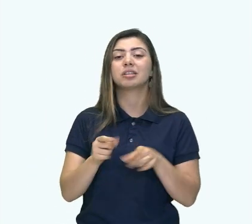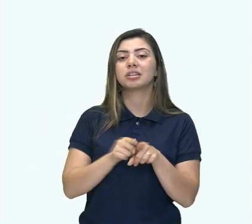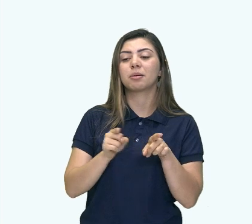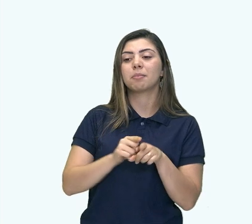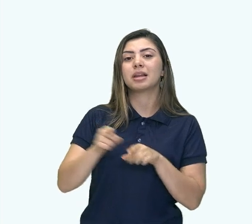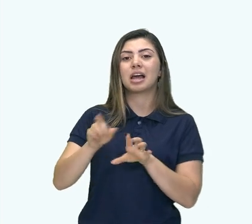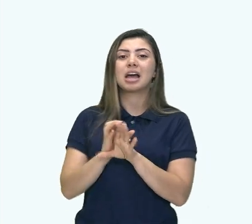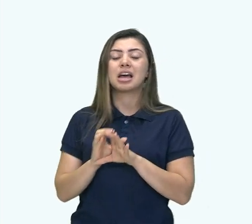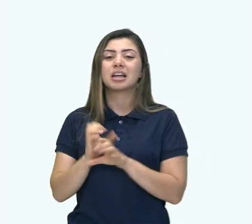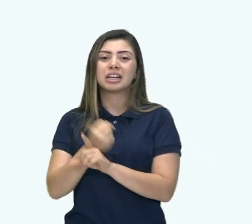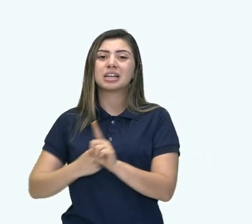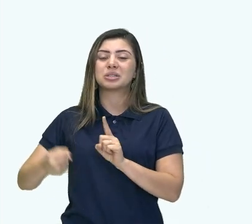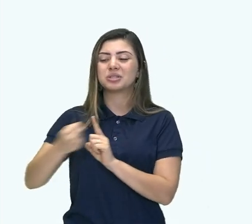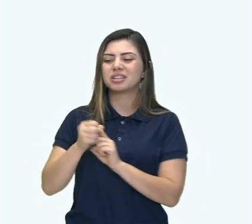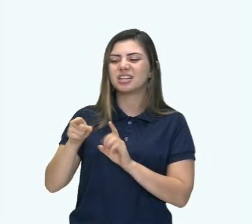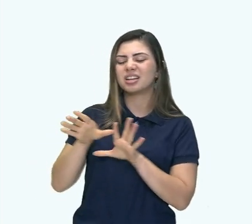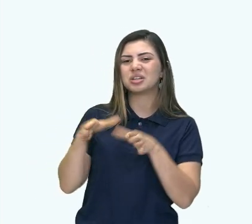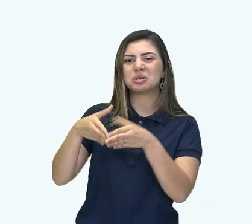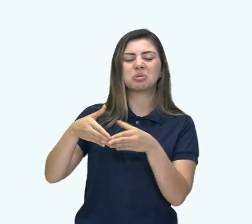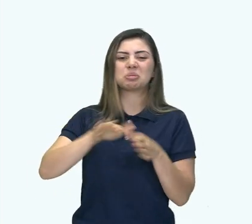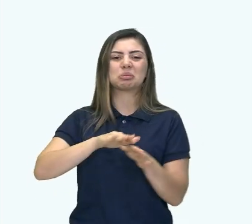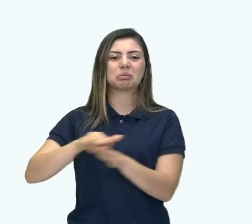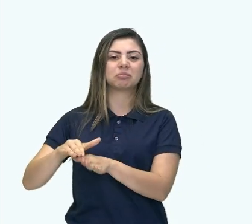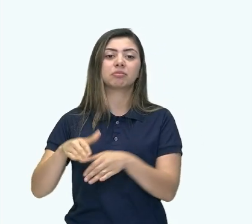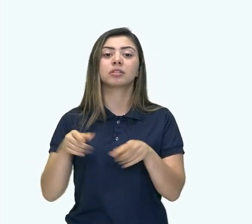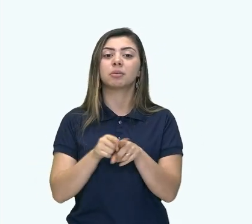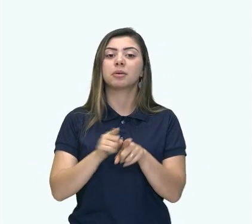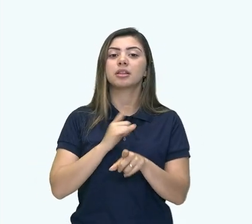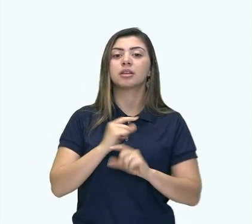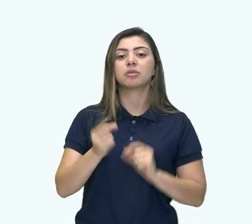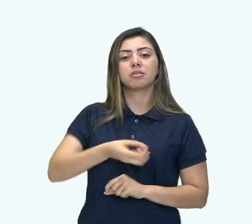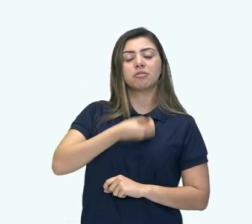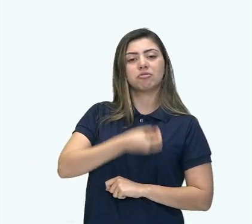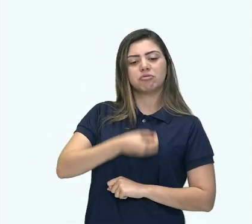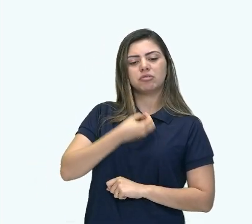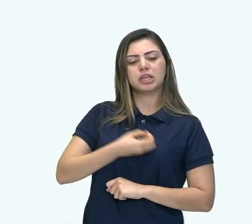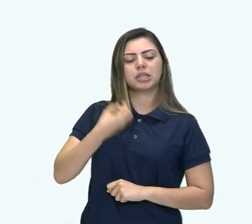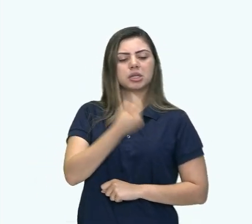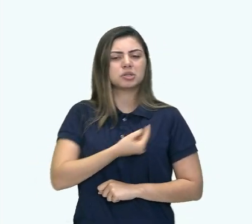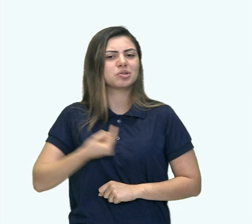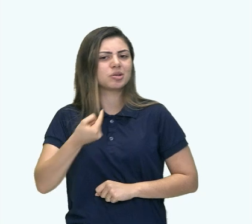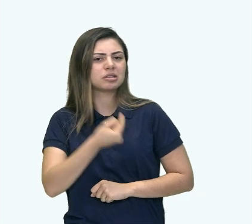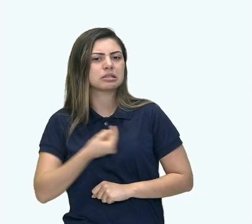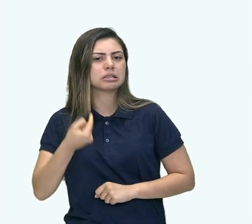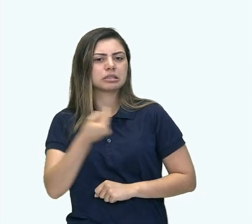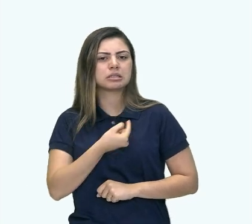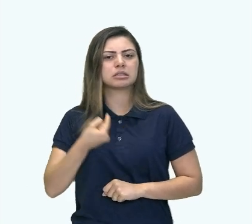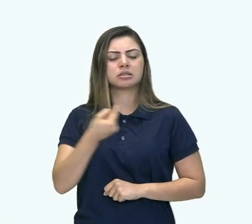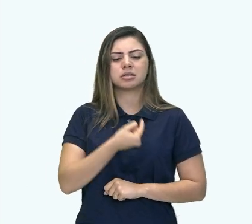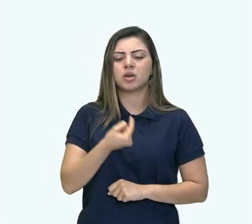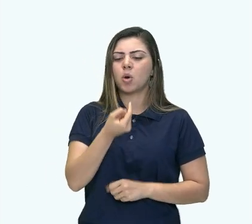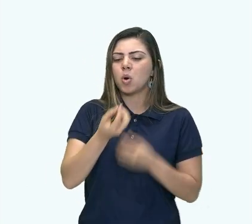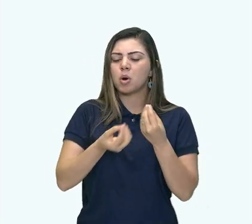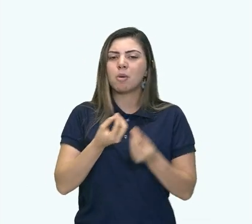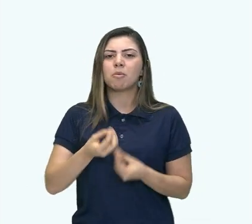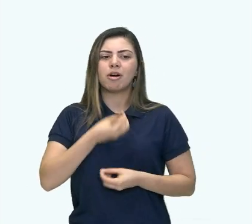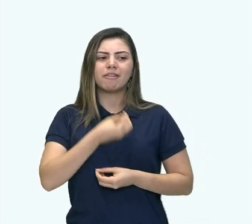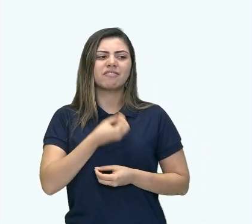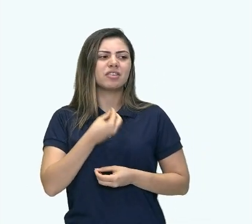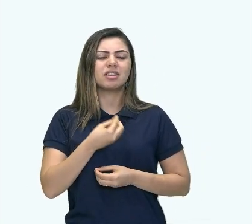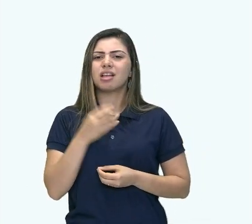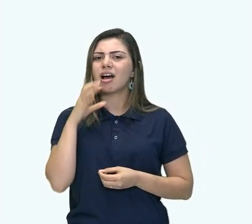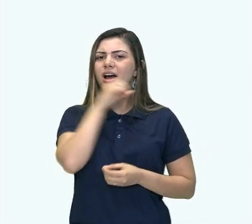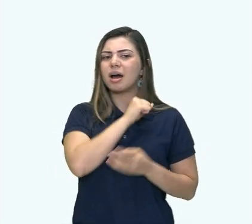social. Tem o existencialismo, que é essa exploração da solidão, do vazio, da fragilidade humana, uma